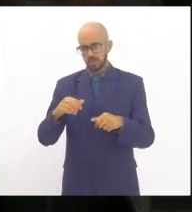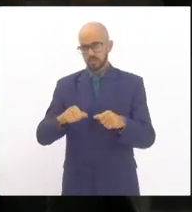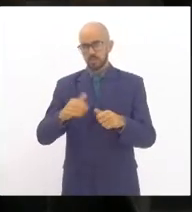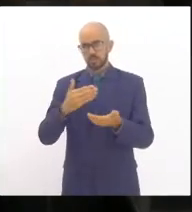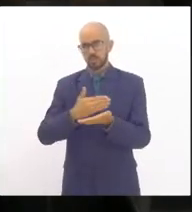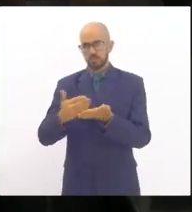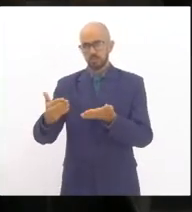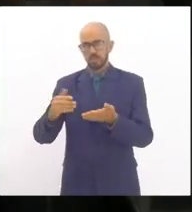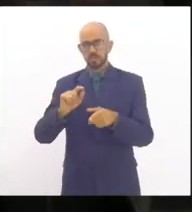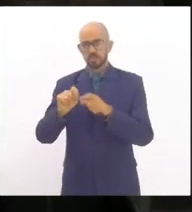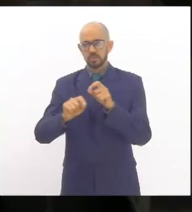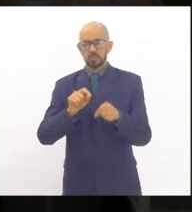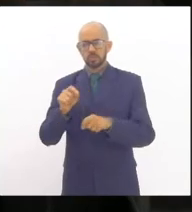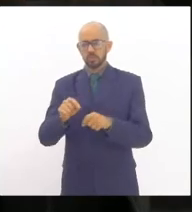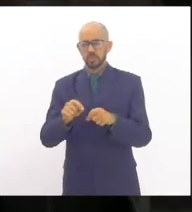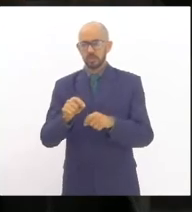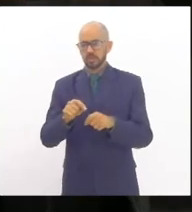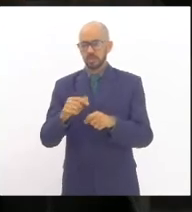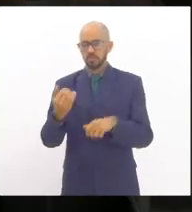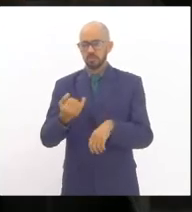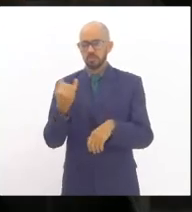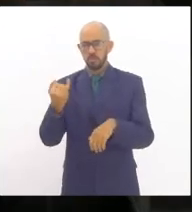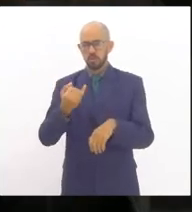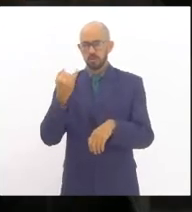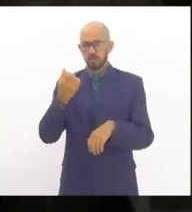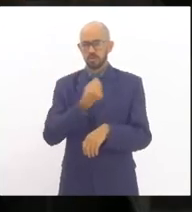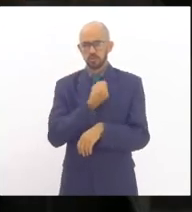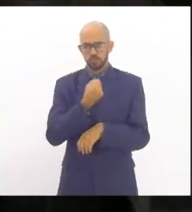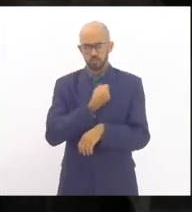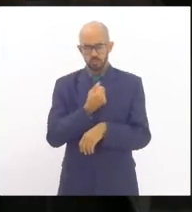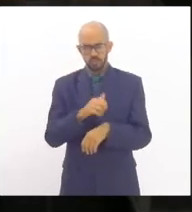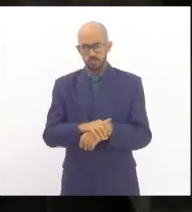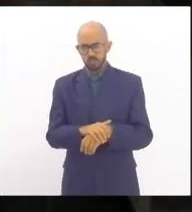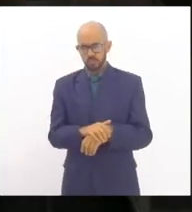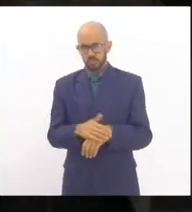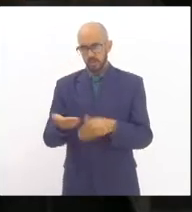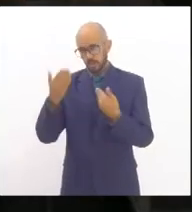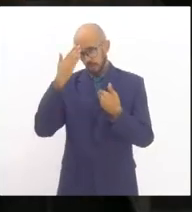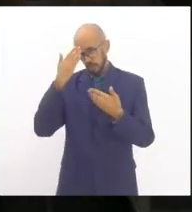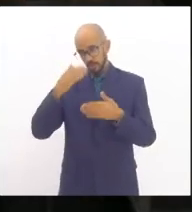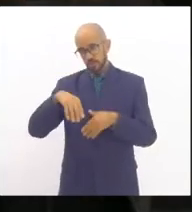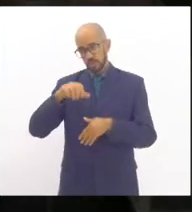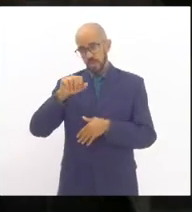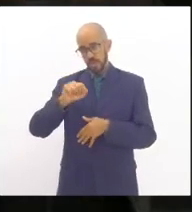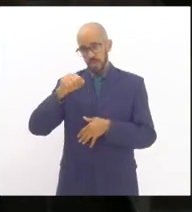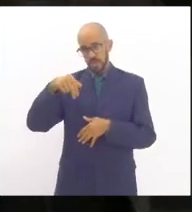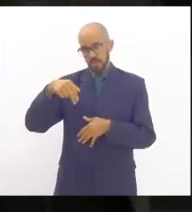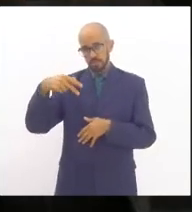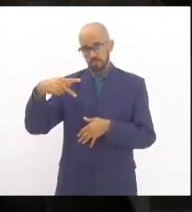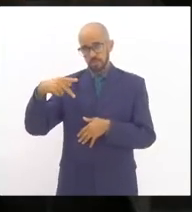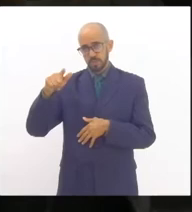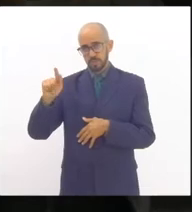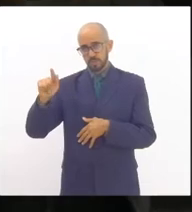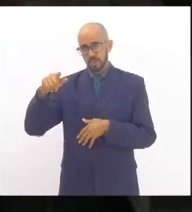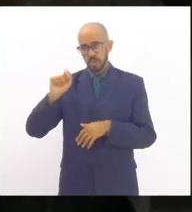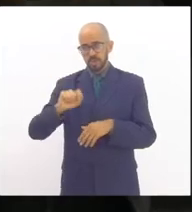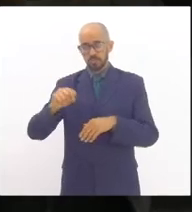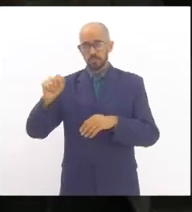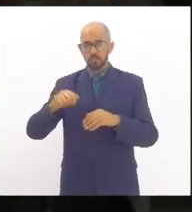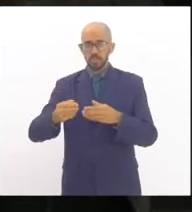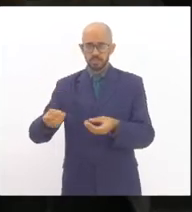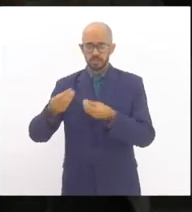muito muito espressivo do ponto de vista numérico que tava te ajudou então agradeço a npg por esta contribuição a